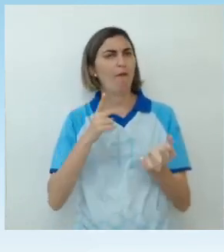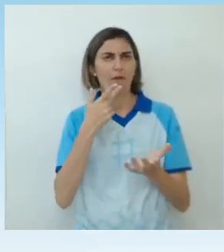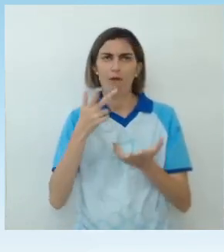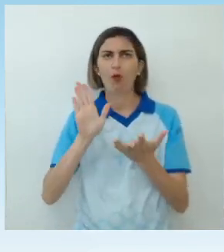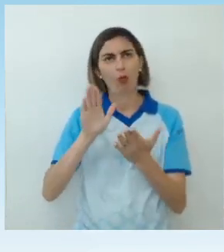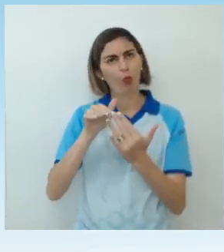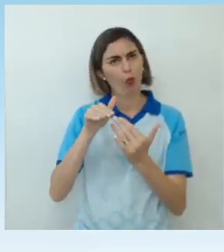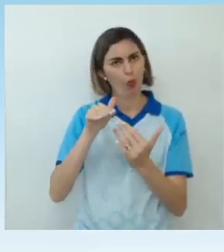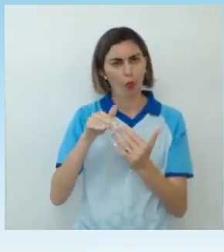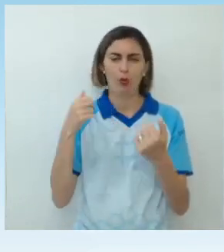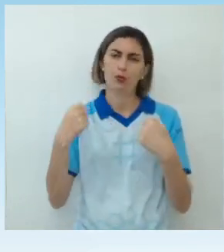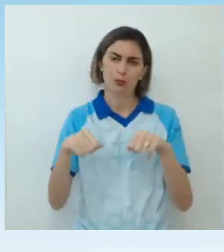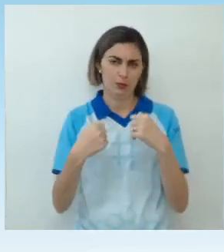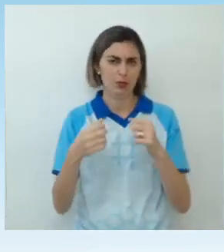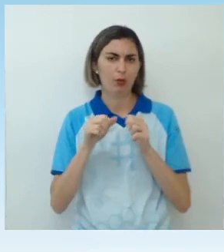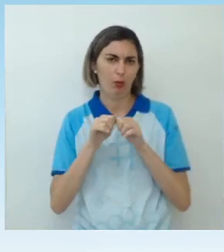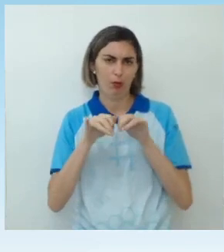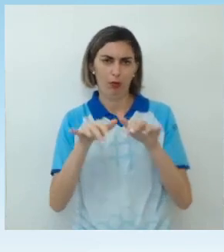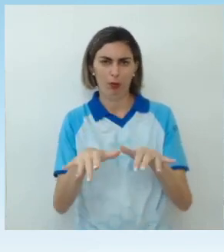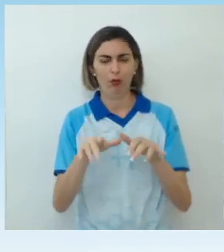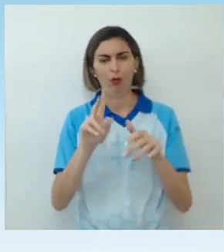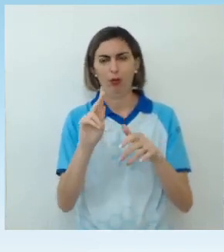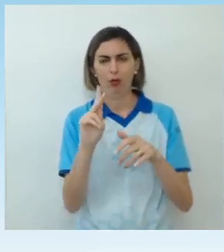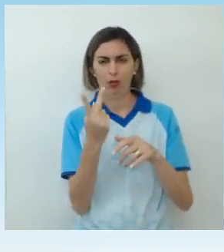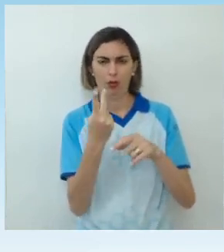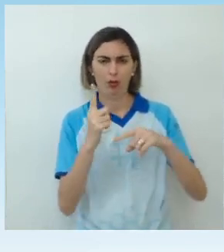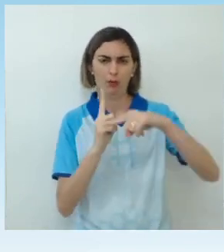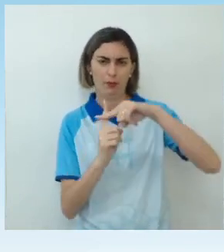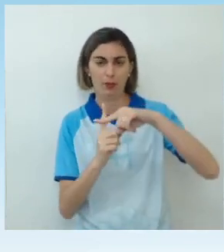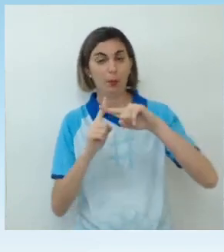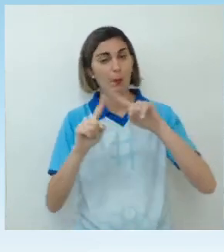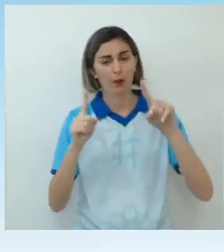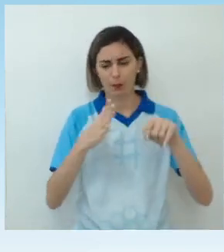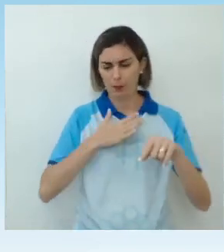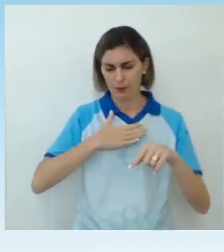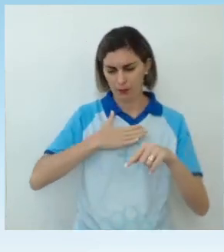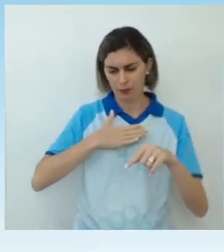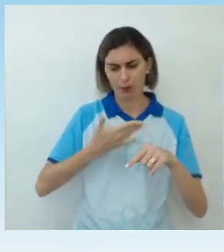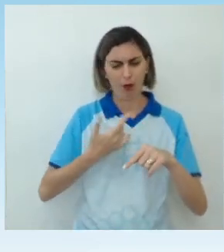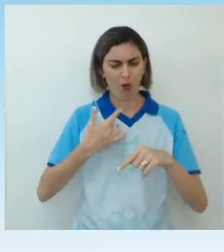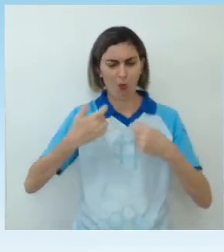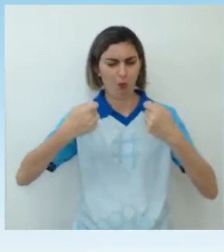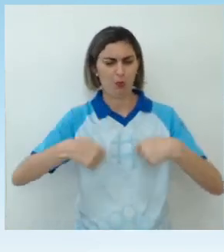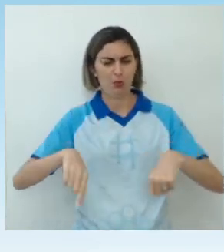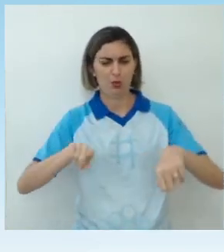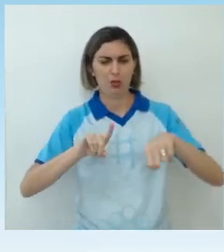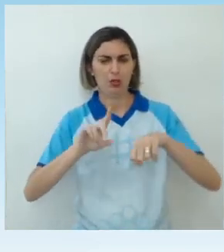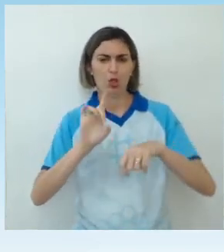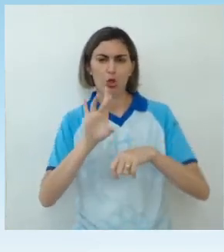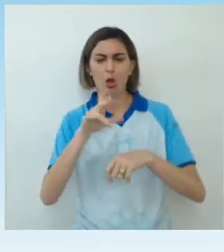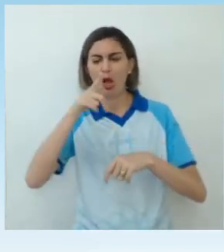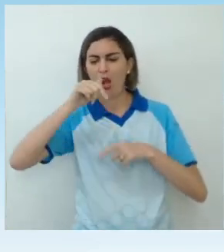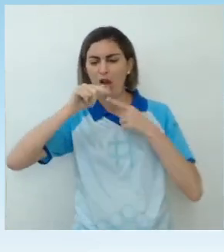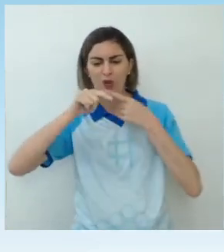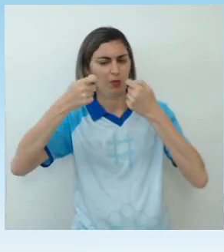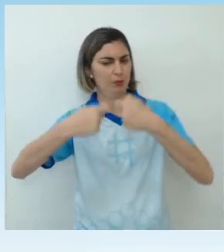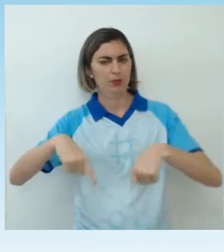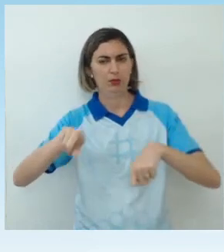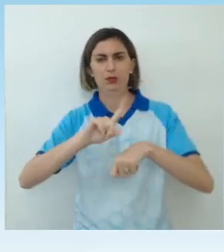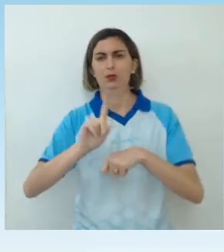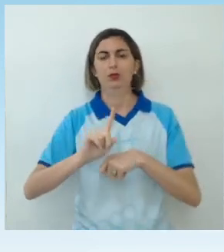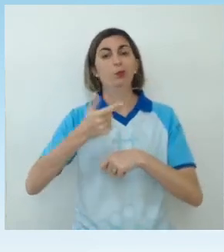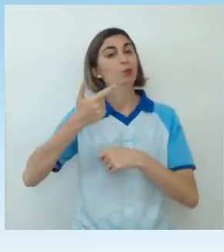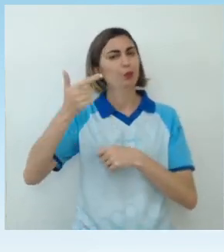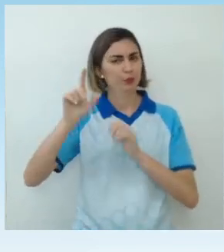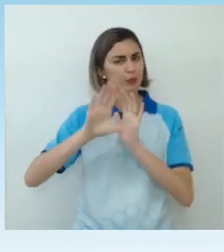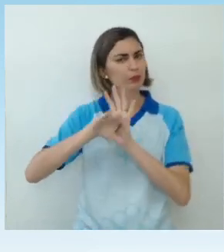que tem que ser liberação de H+. Mas para mim, não acho que seja necessário água. Então, o conceito